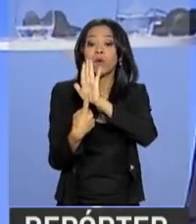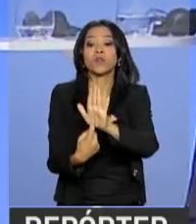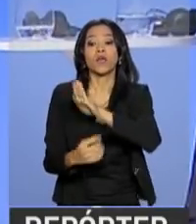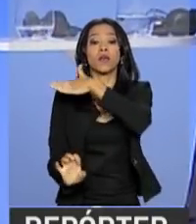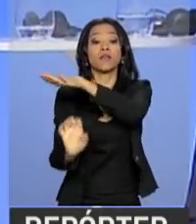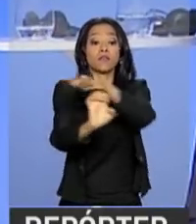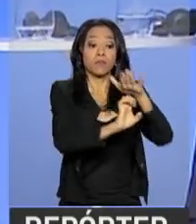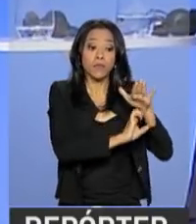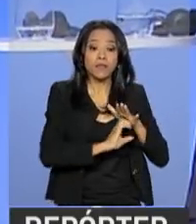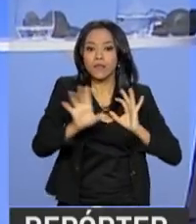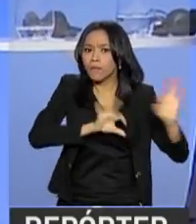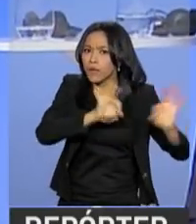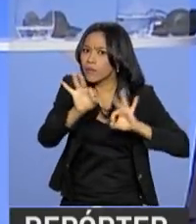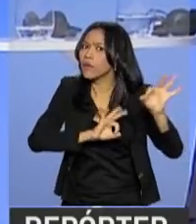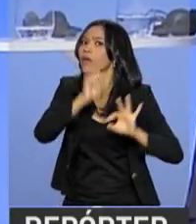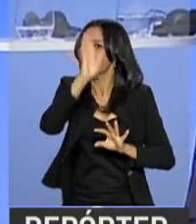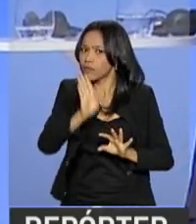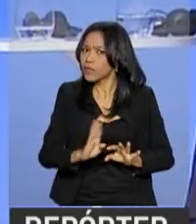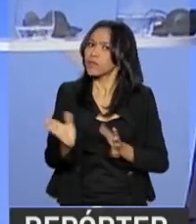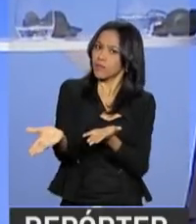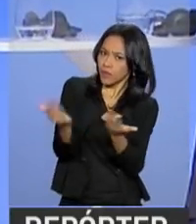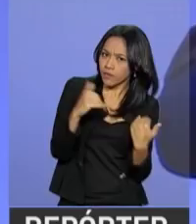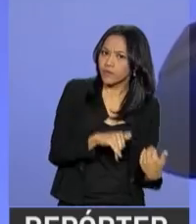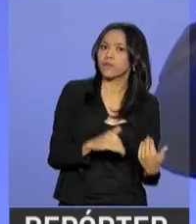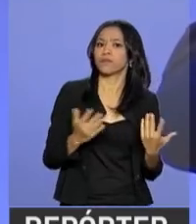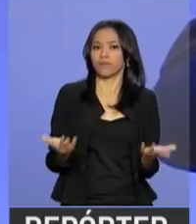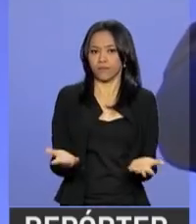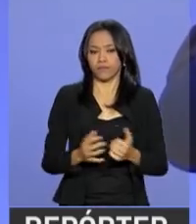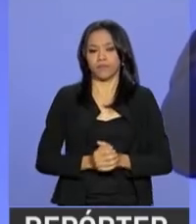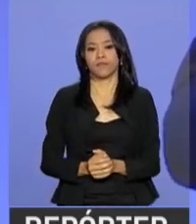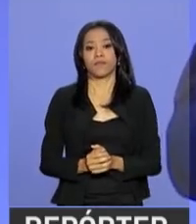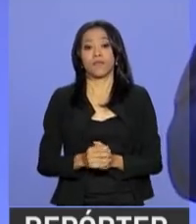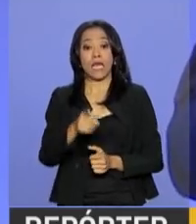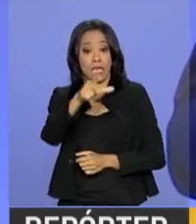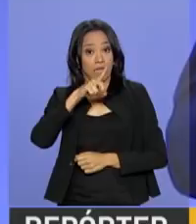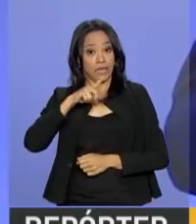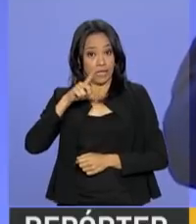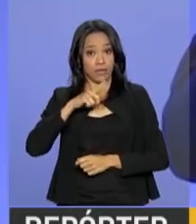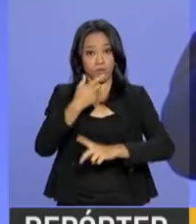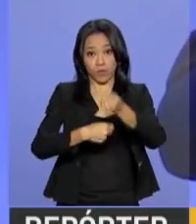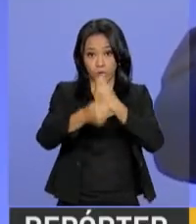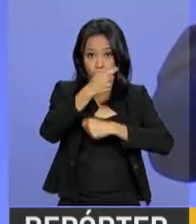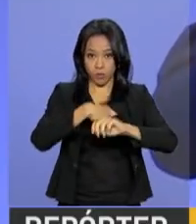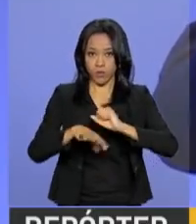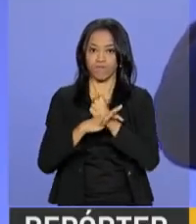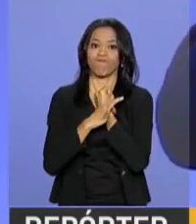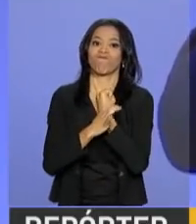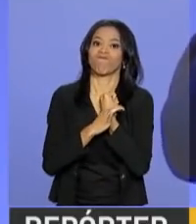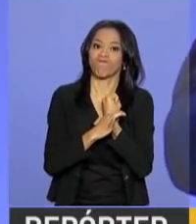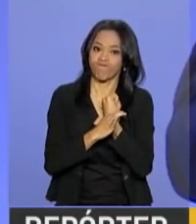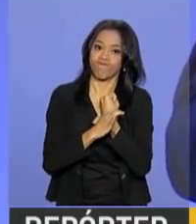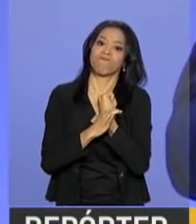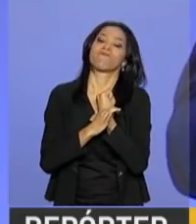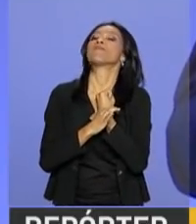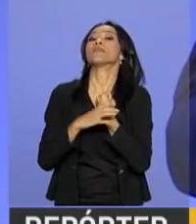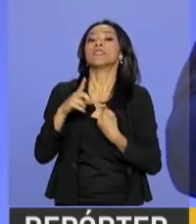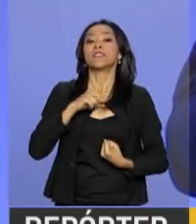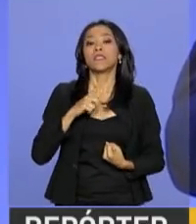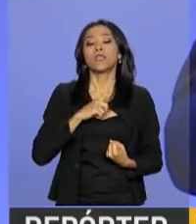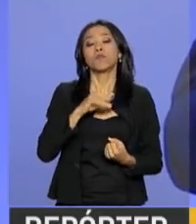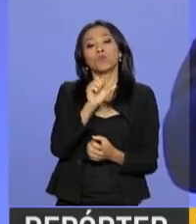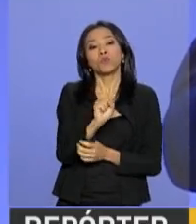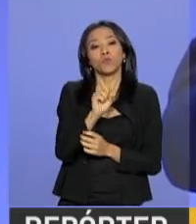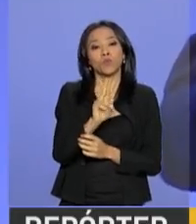está preparado para receber investimentos temos uma economia muito sólida temos um superávit da balança